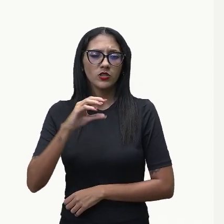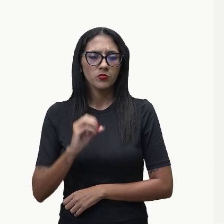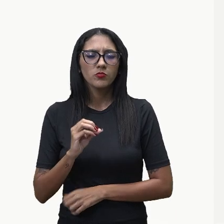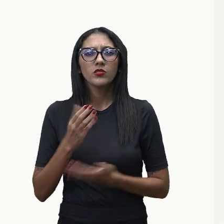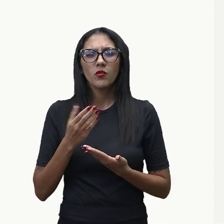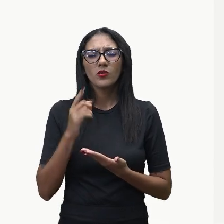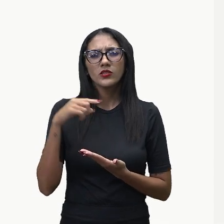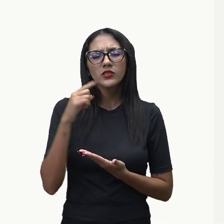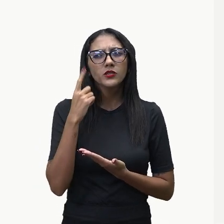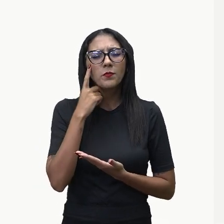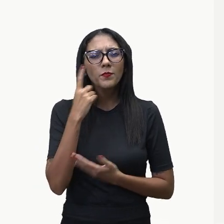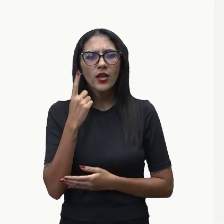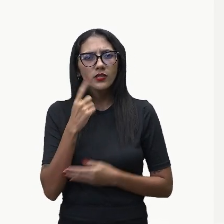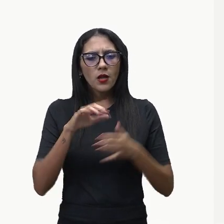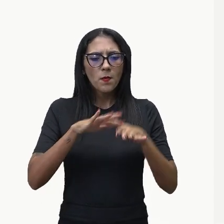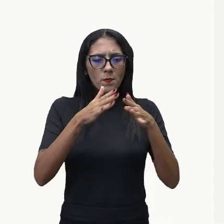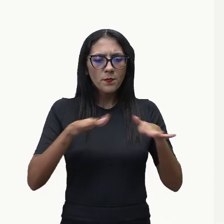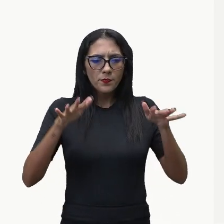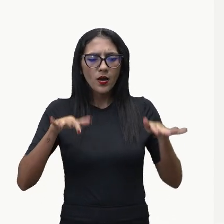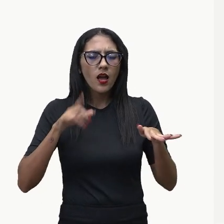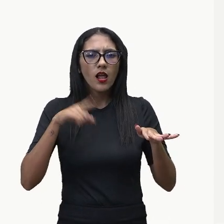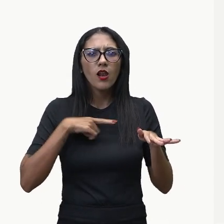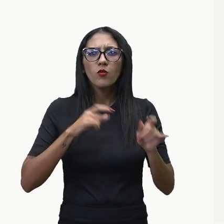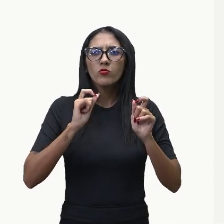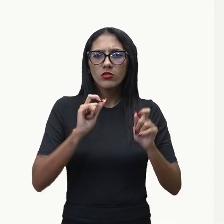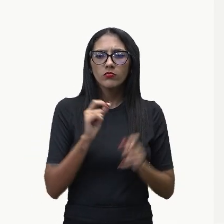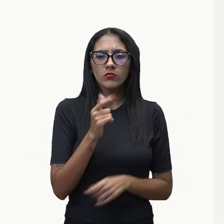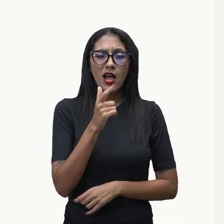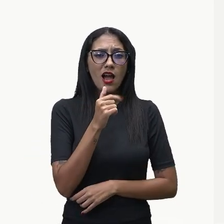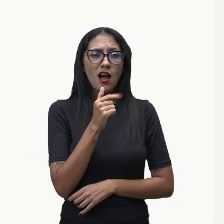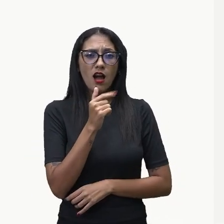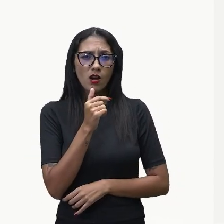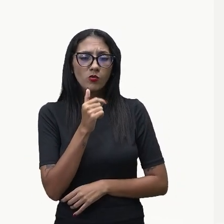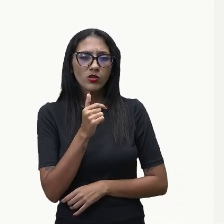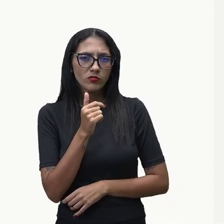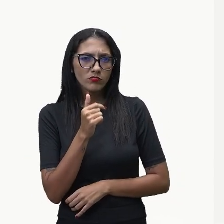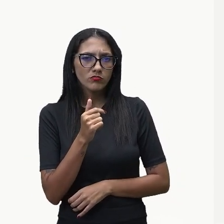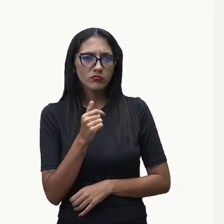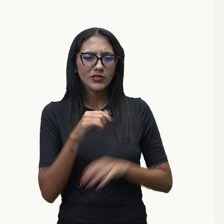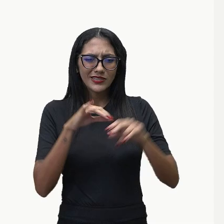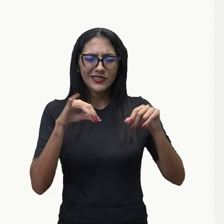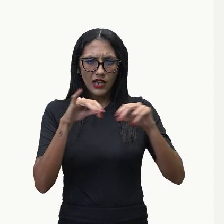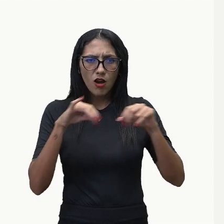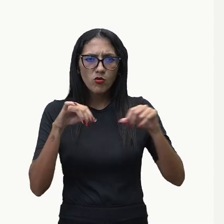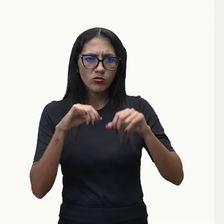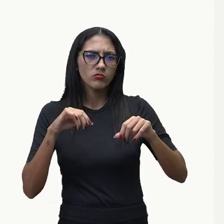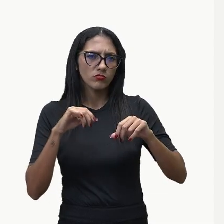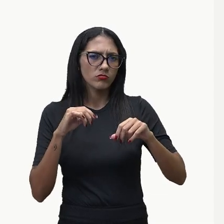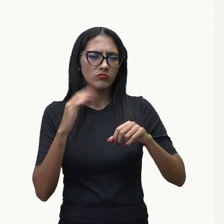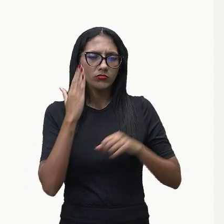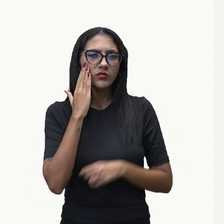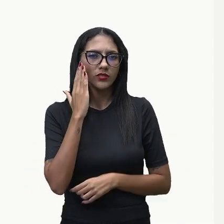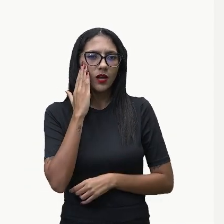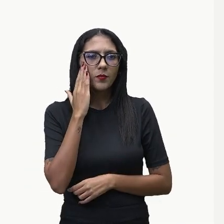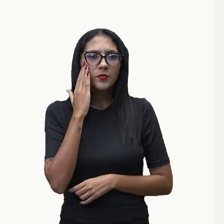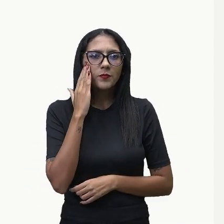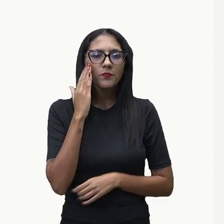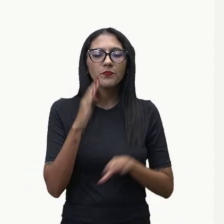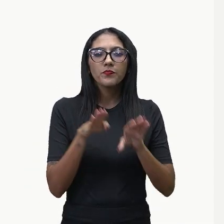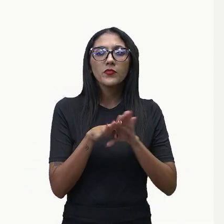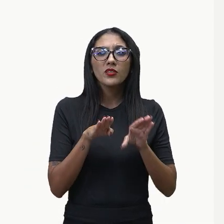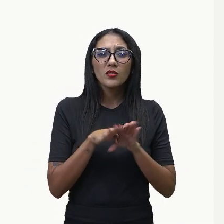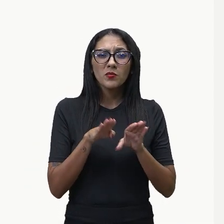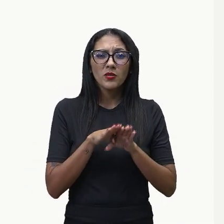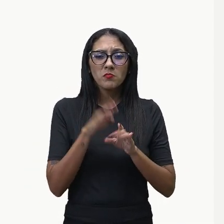já sabemos que nós temos a ideia de água salgada, de sal, ok? E quando temos a palavra